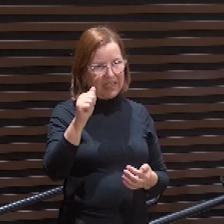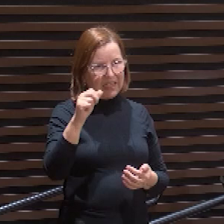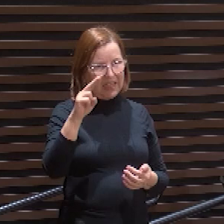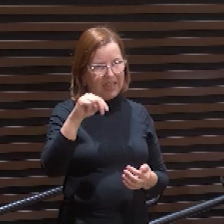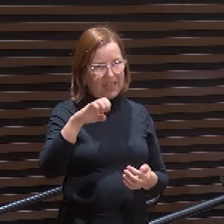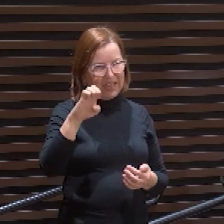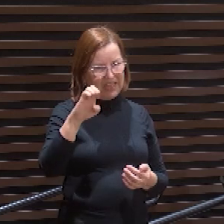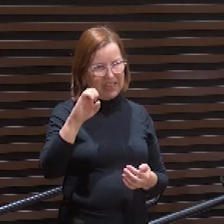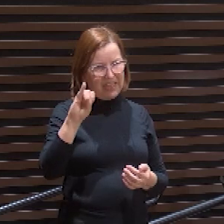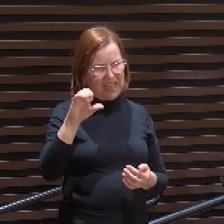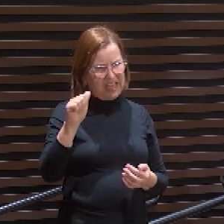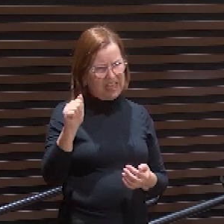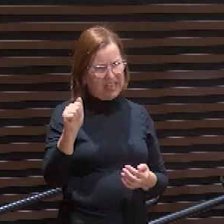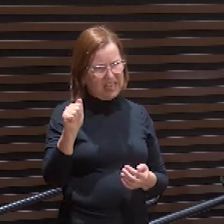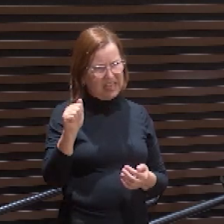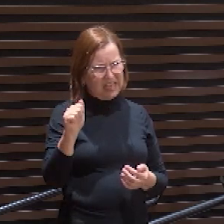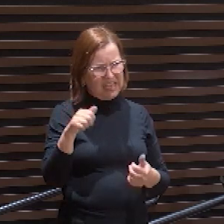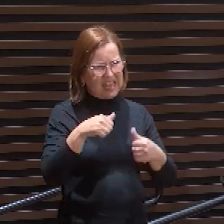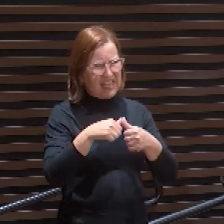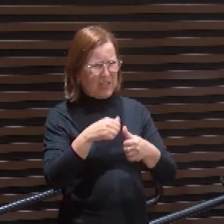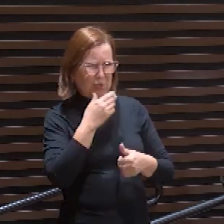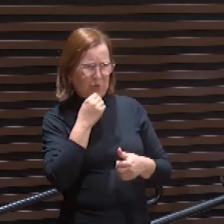Será que esse homem era um cananeu?